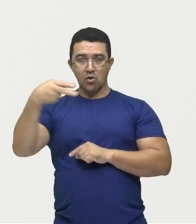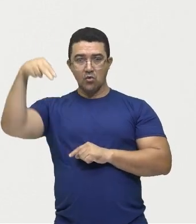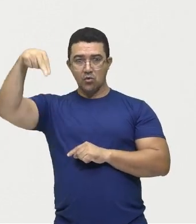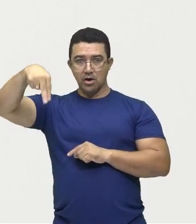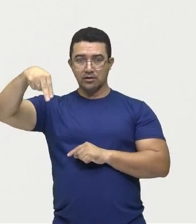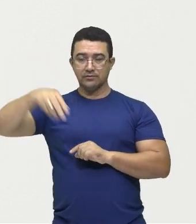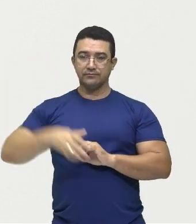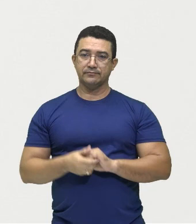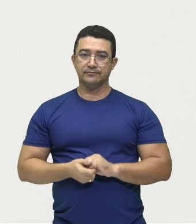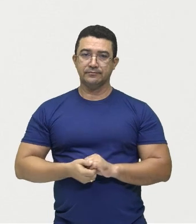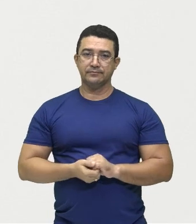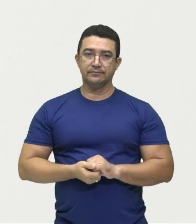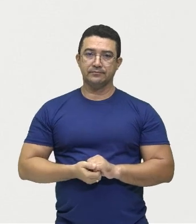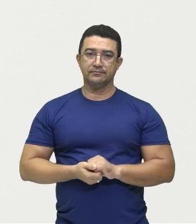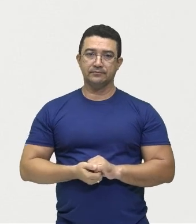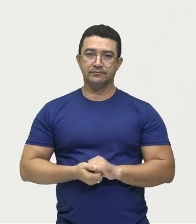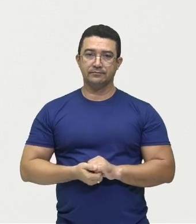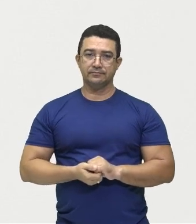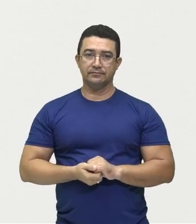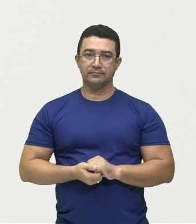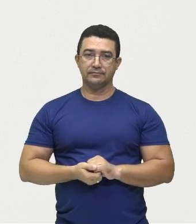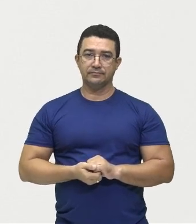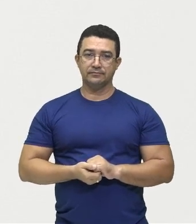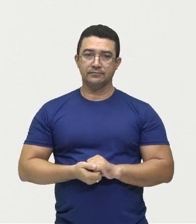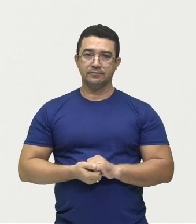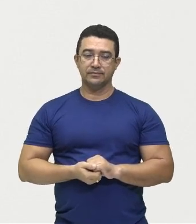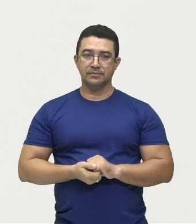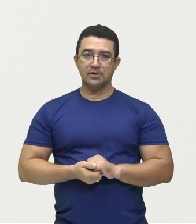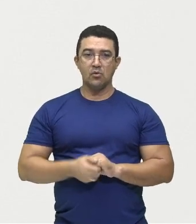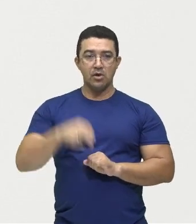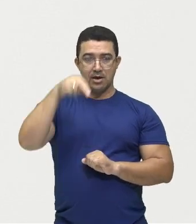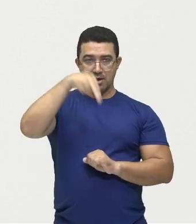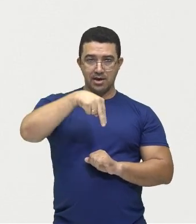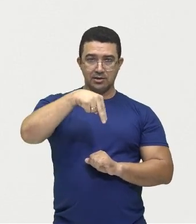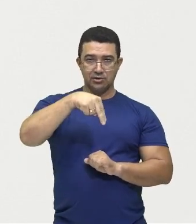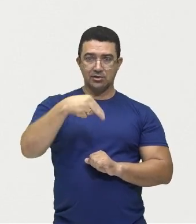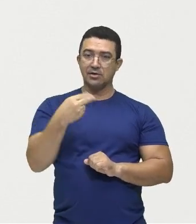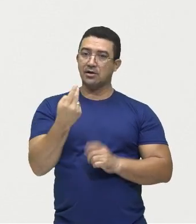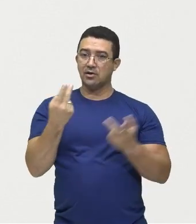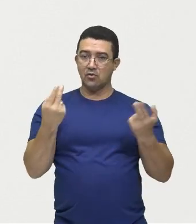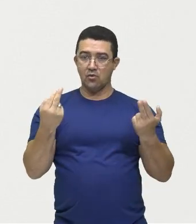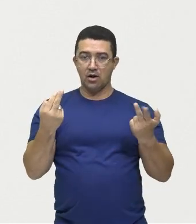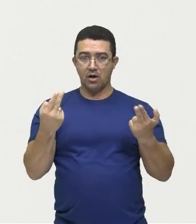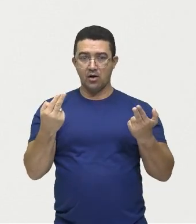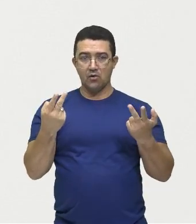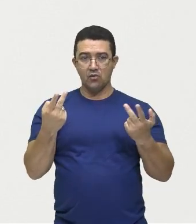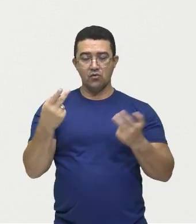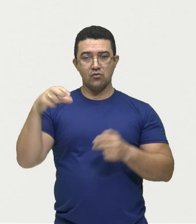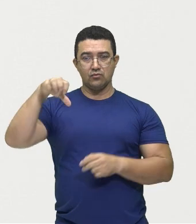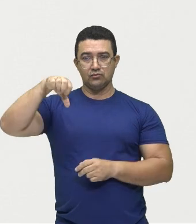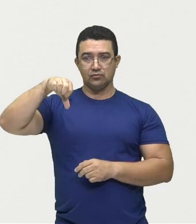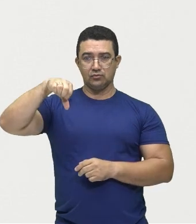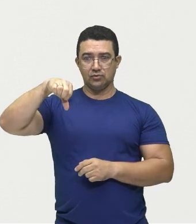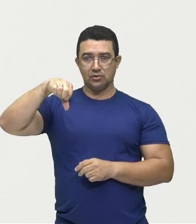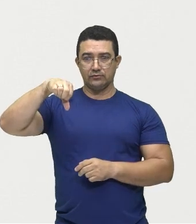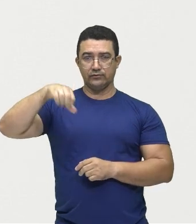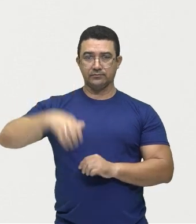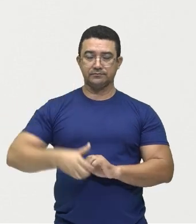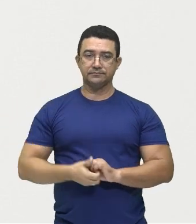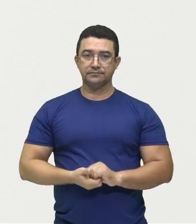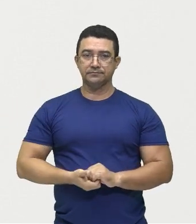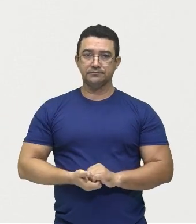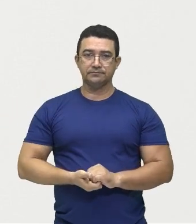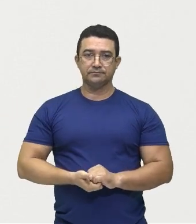tua divisão, tá bom? Então o valor de n aqui, ó, n é igual a 9,